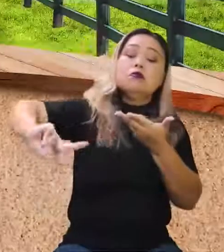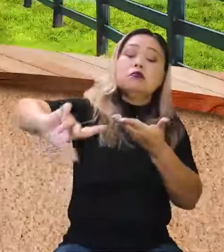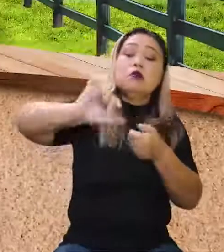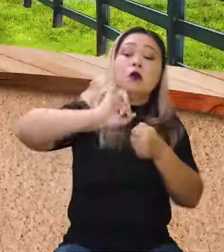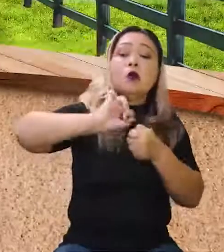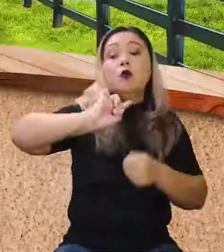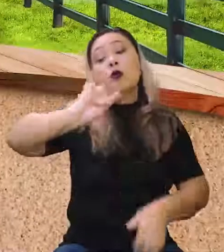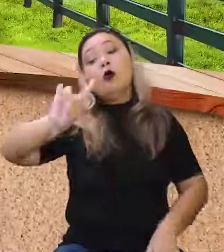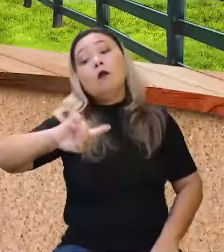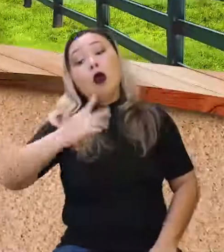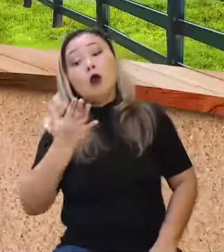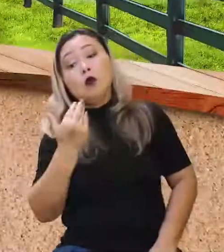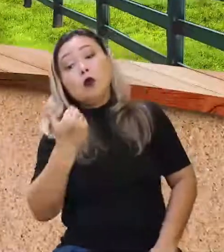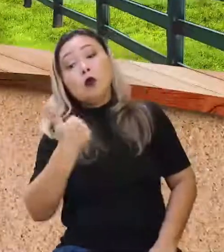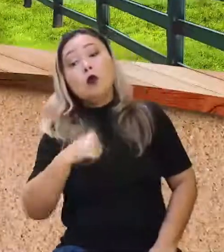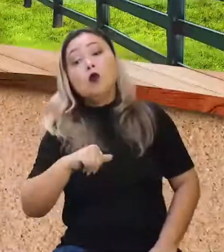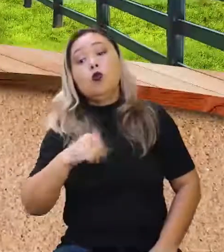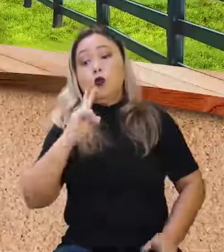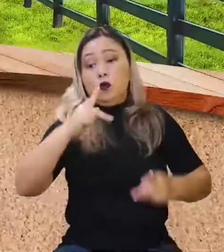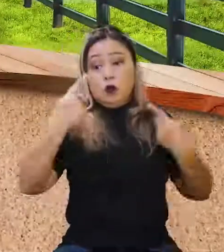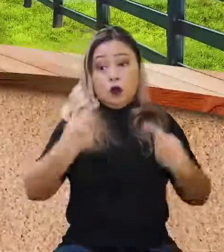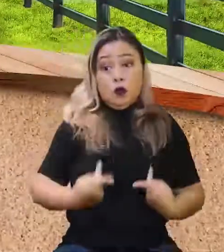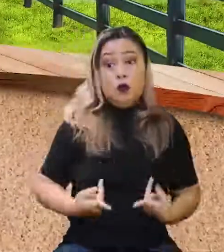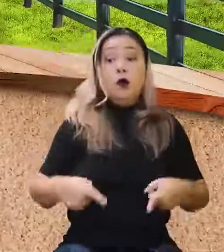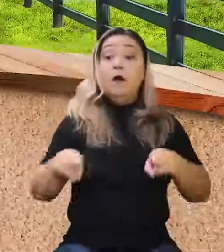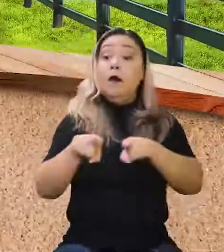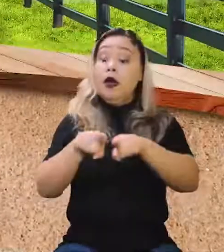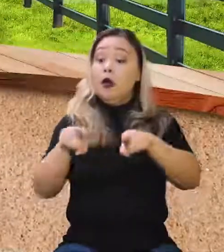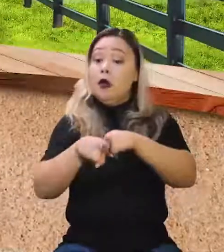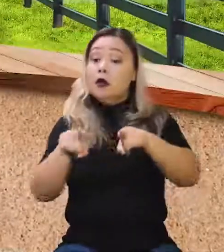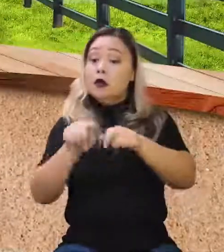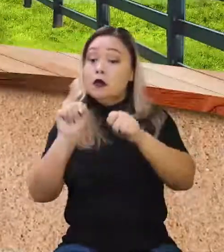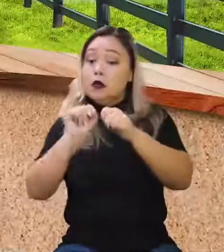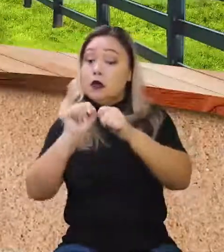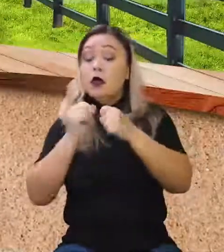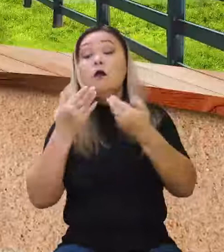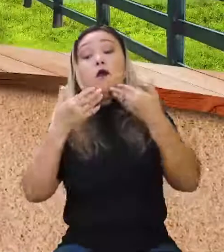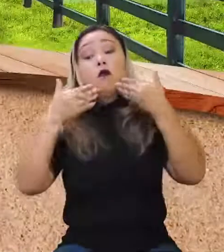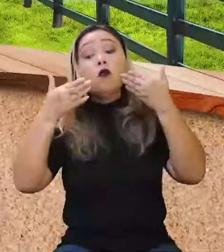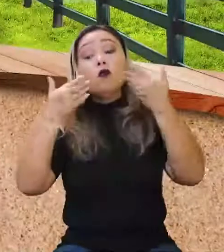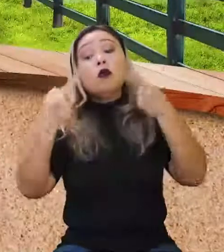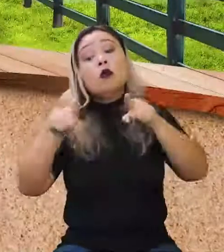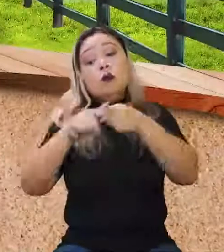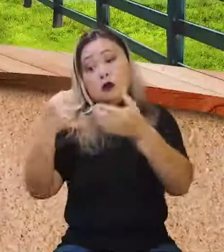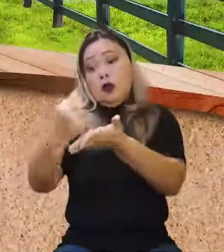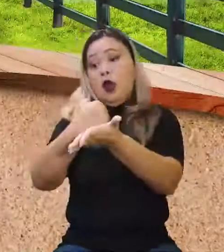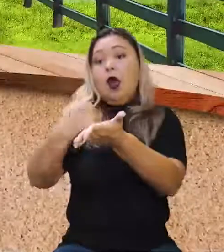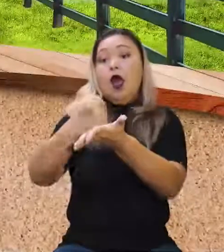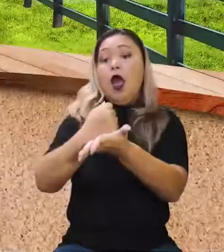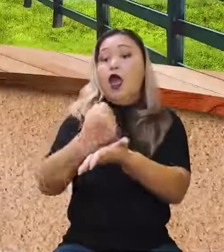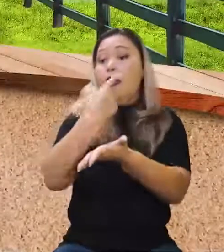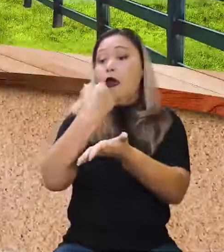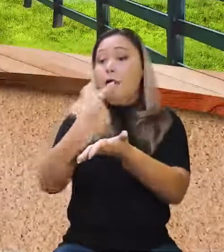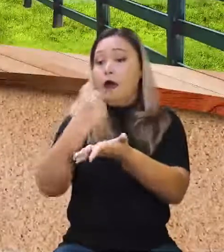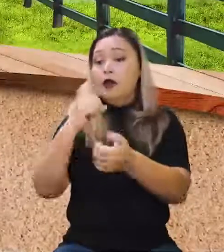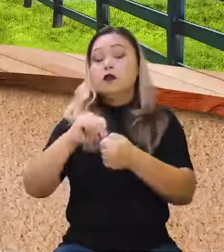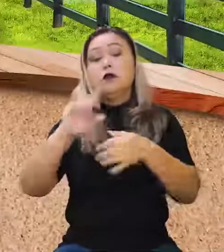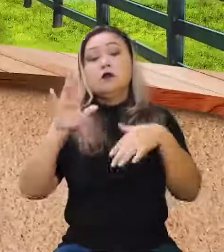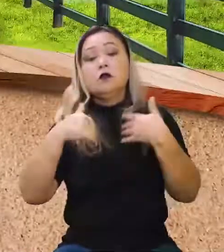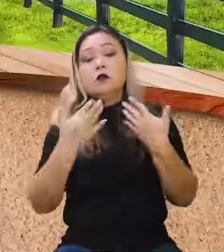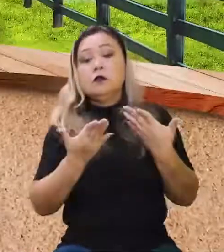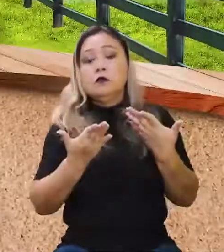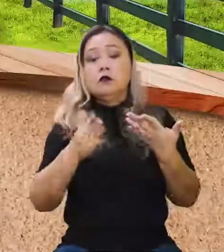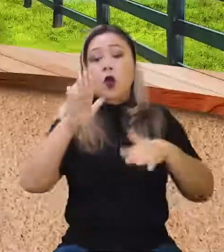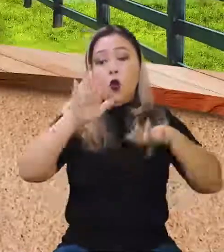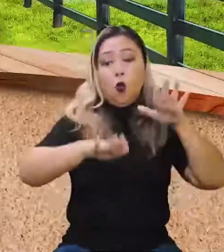para consumo humano, como também cosméticos e remédio. Sempre com essa vertente. Tanto na